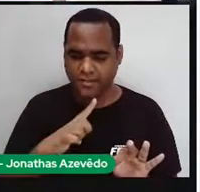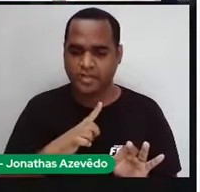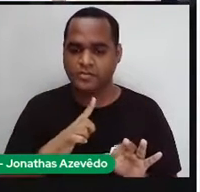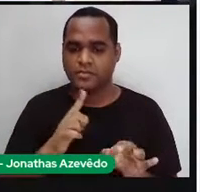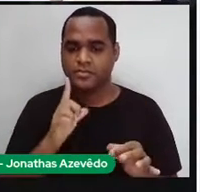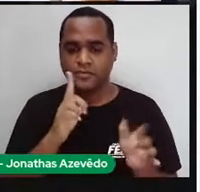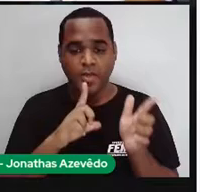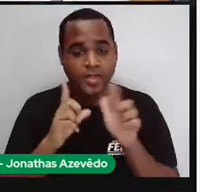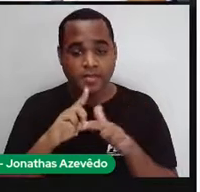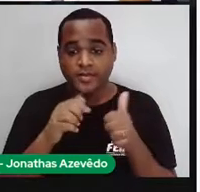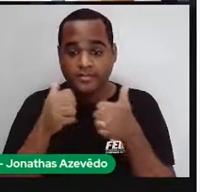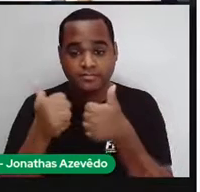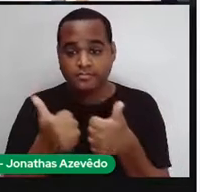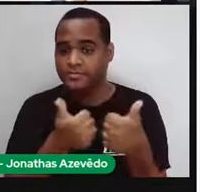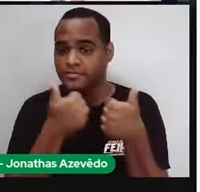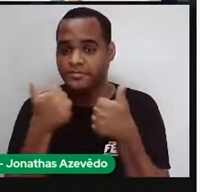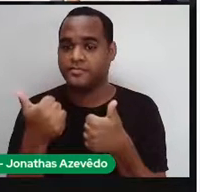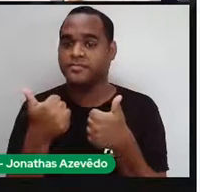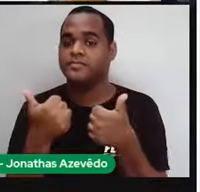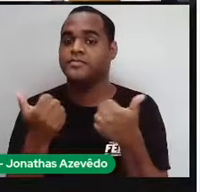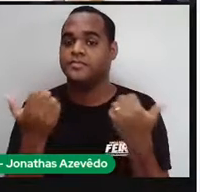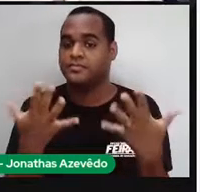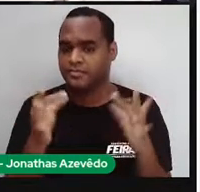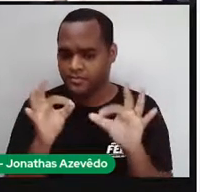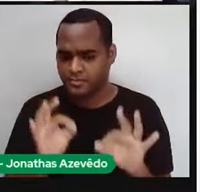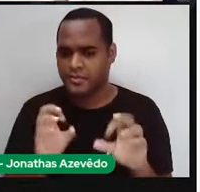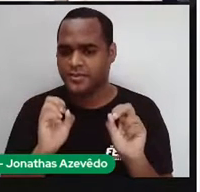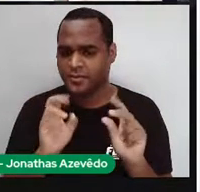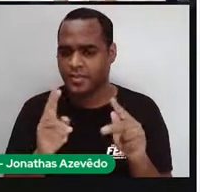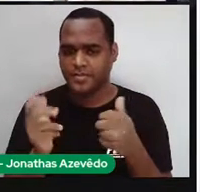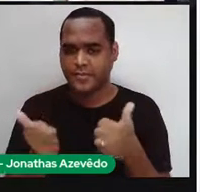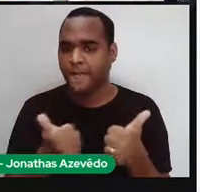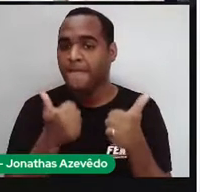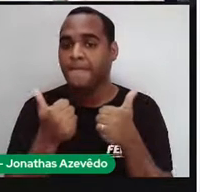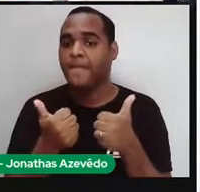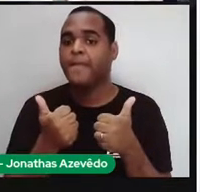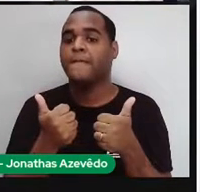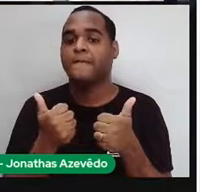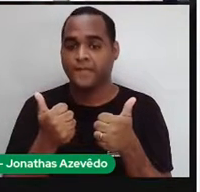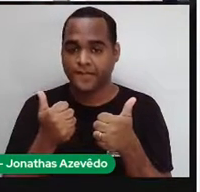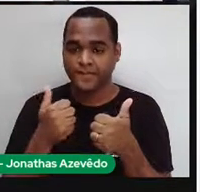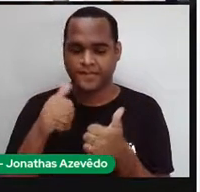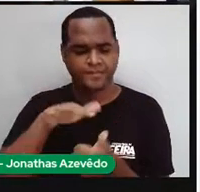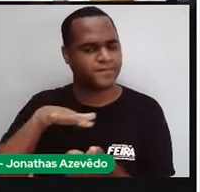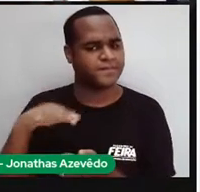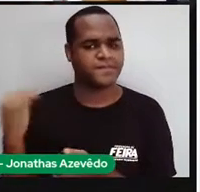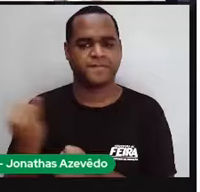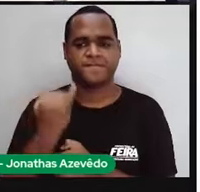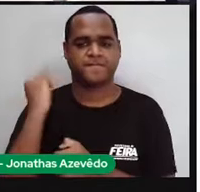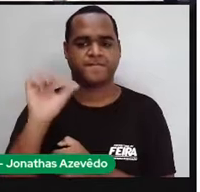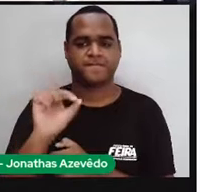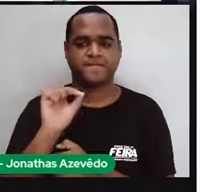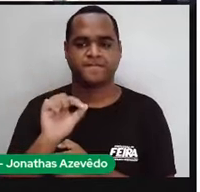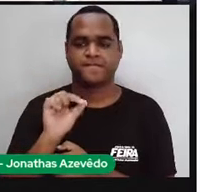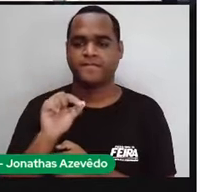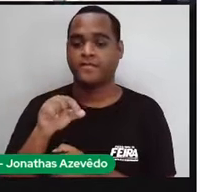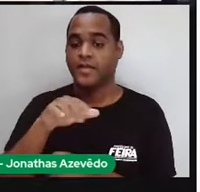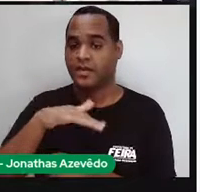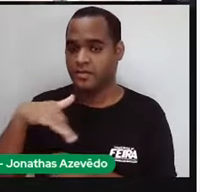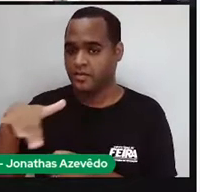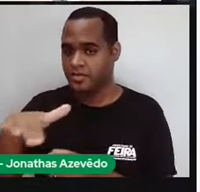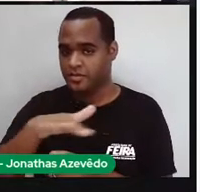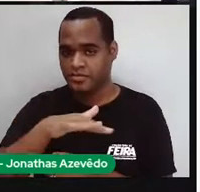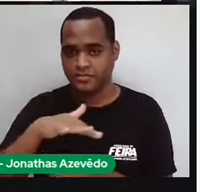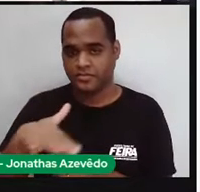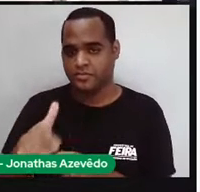conferiu com esse aqui certinho Que massa só um comentário importante agora a unidade de